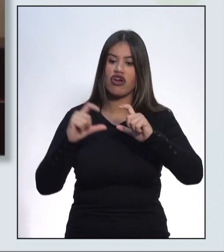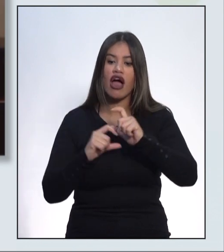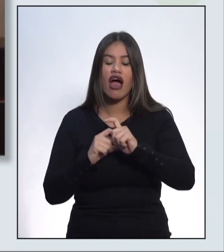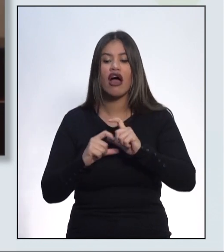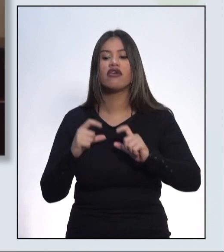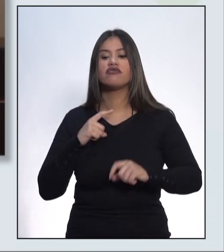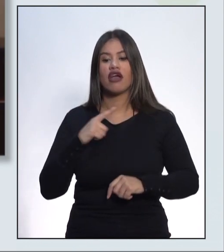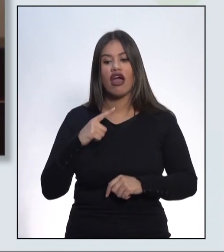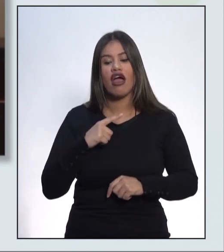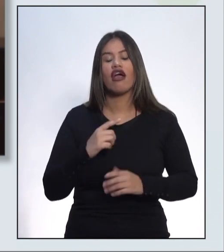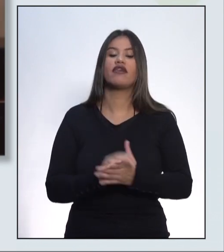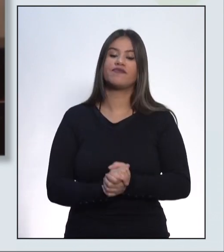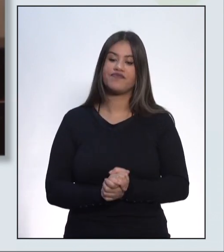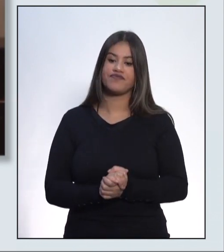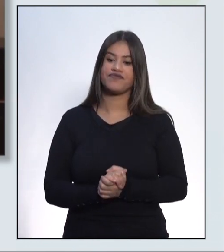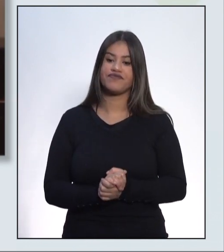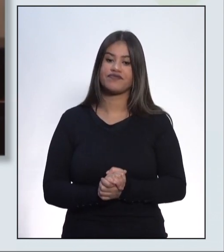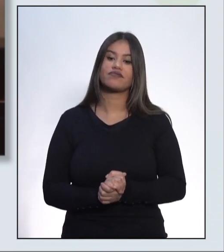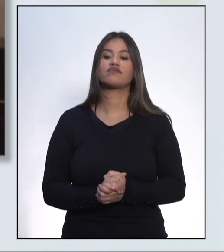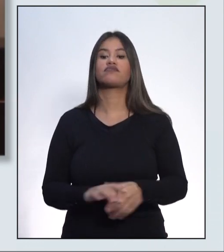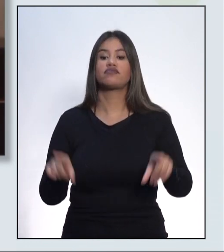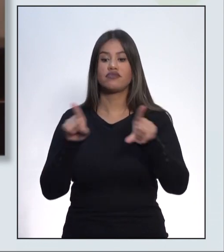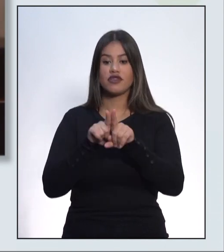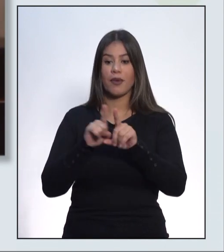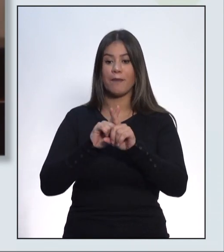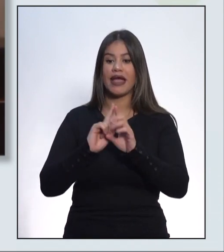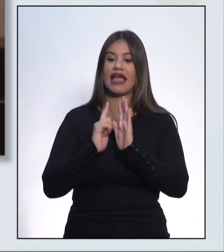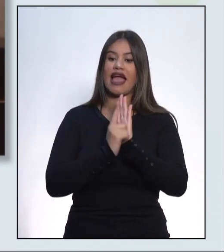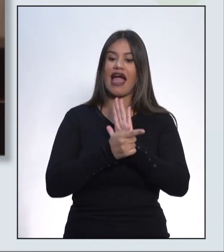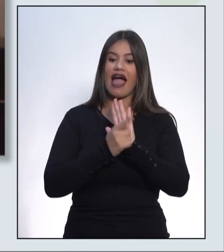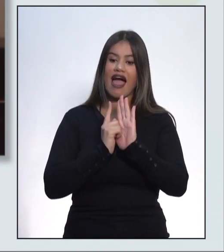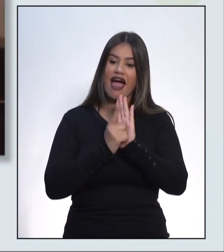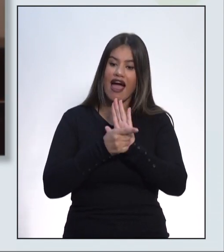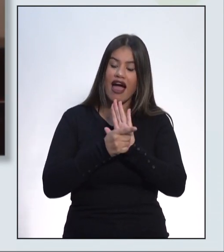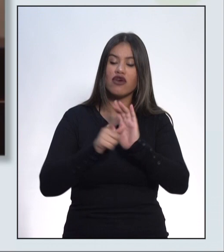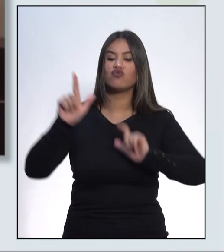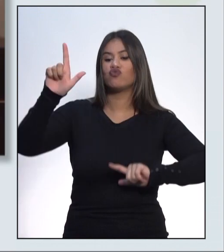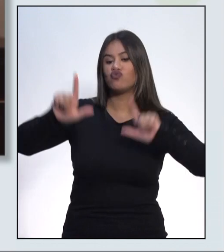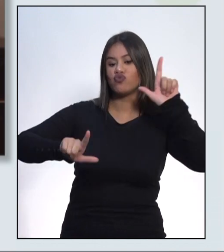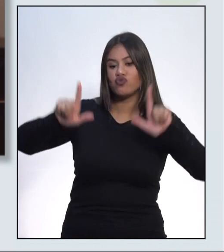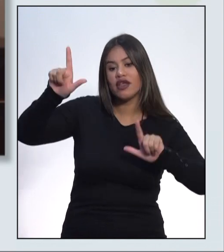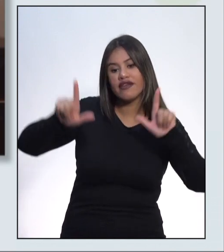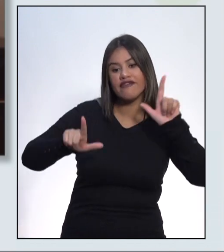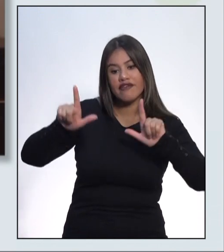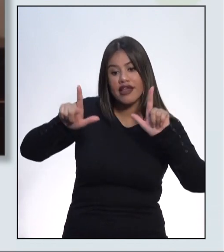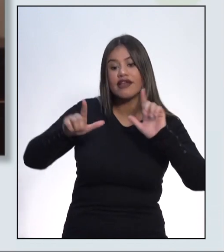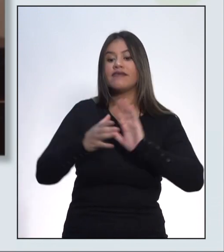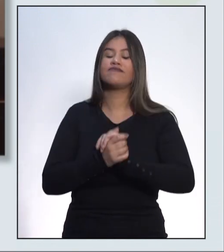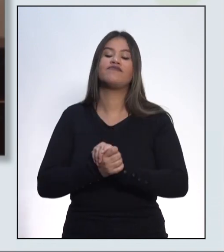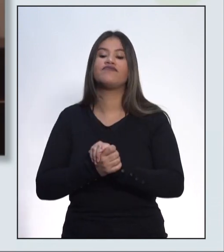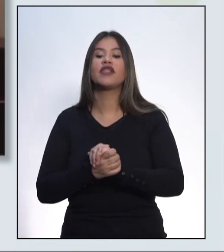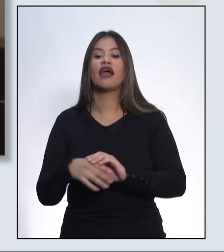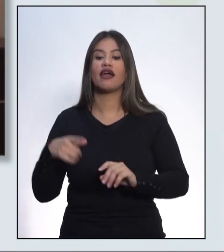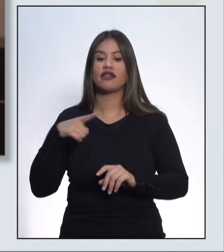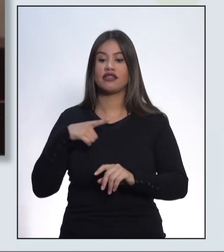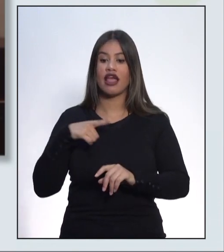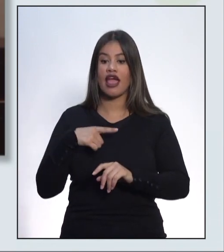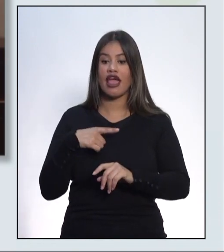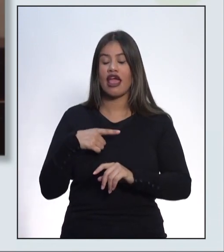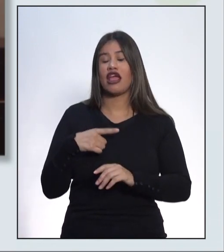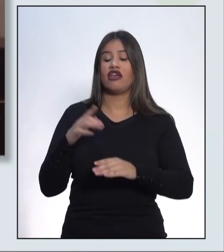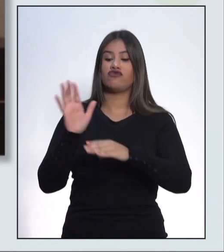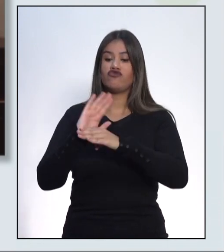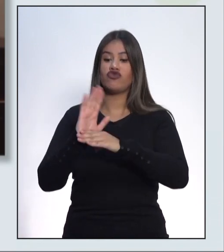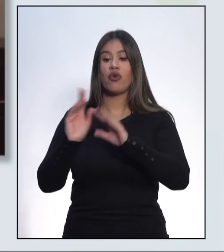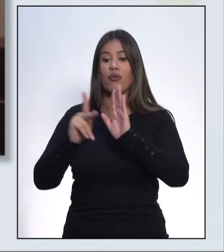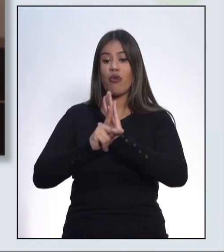quadrinhos. Existem os programas de rádio e televisão. Existem os documentários, que procuram relatar